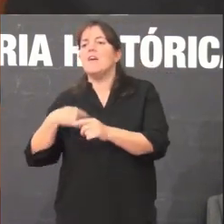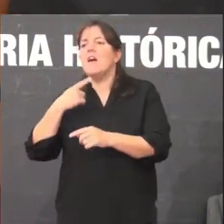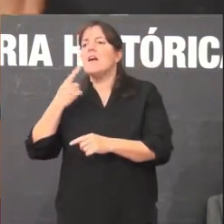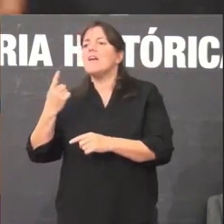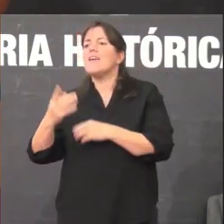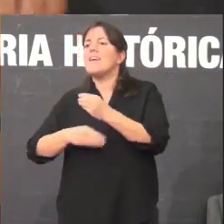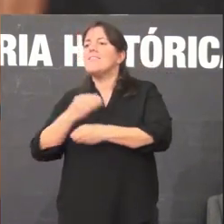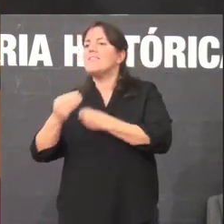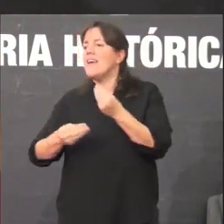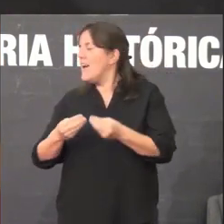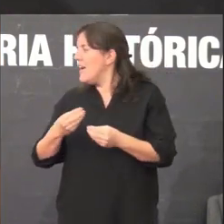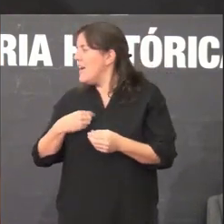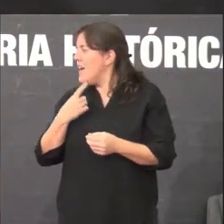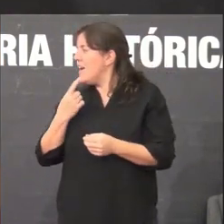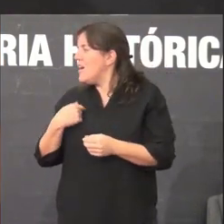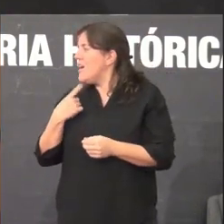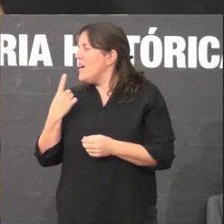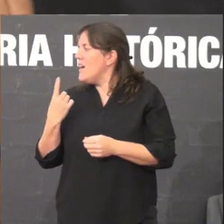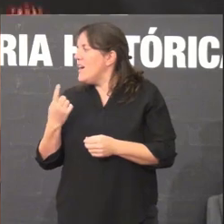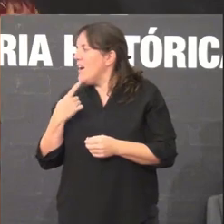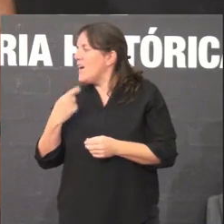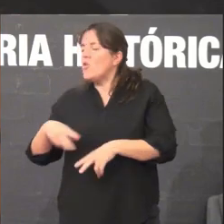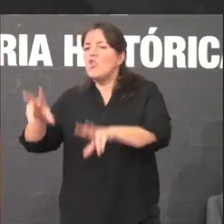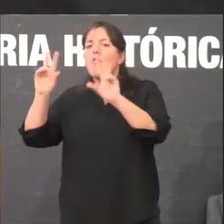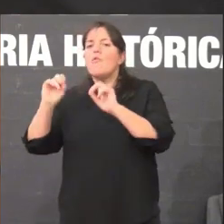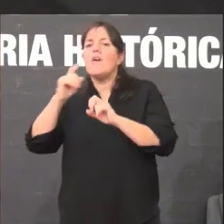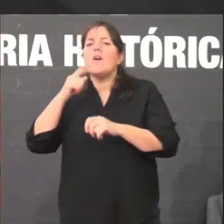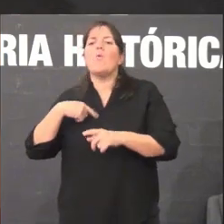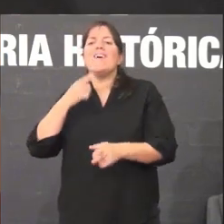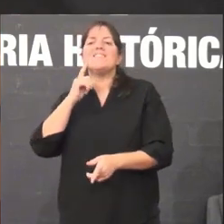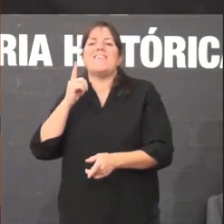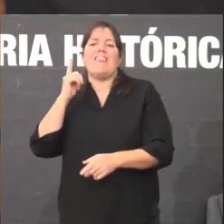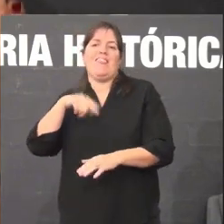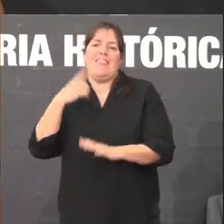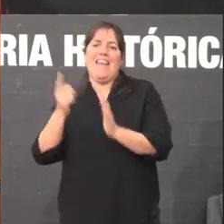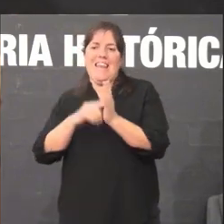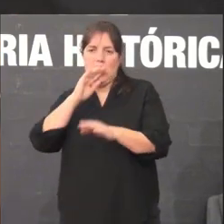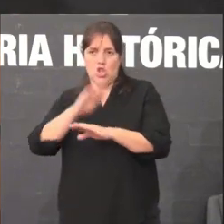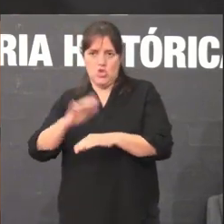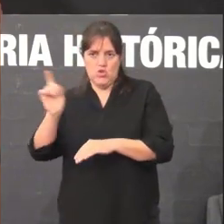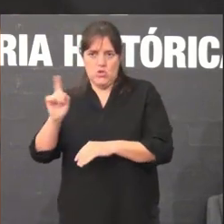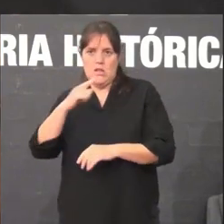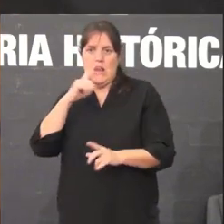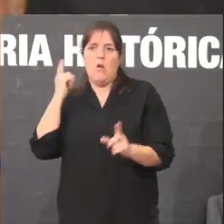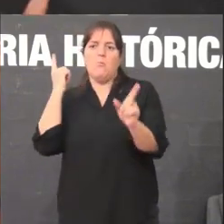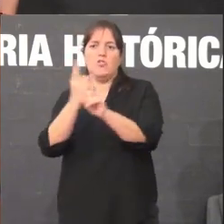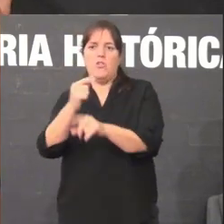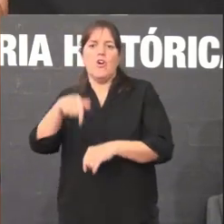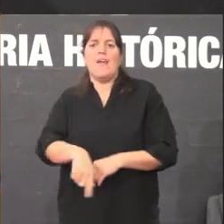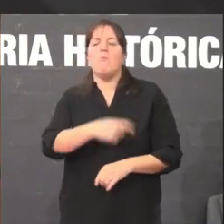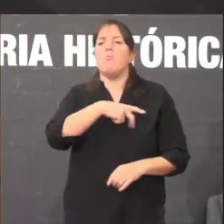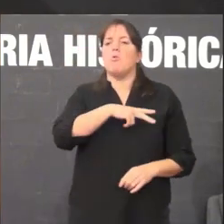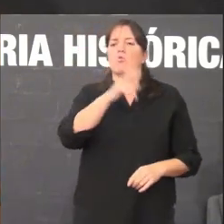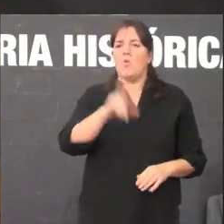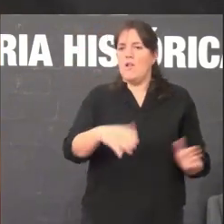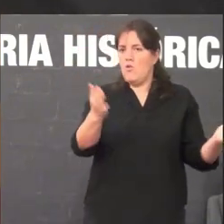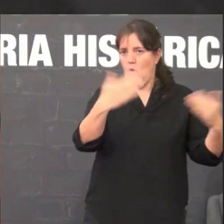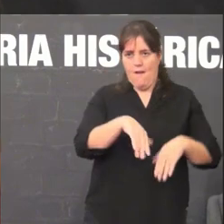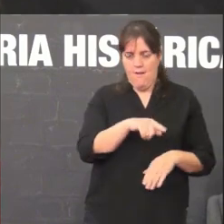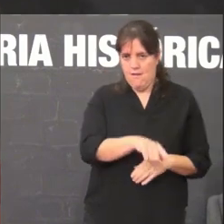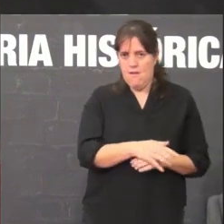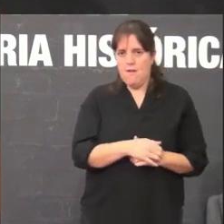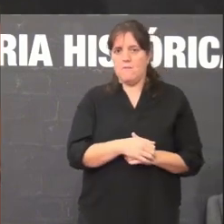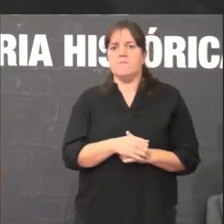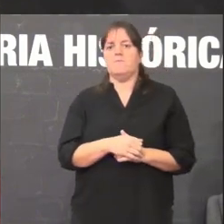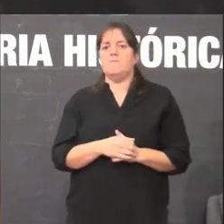pactuada entre as elites do regime e as elites da oposição, o que não acontece no caso português.